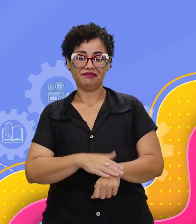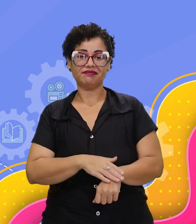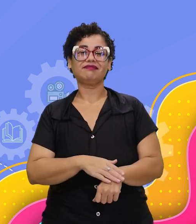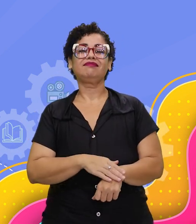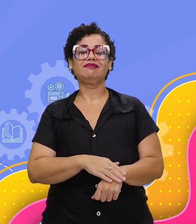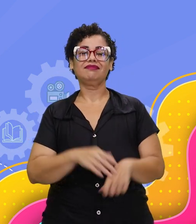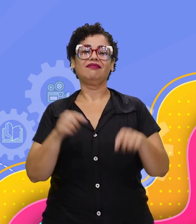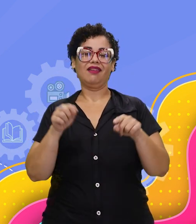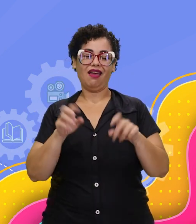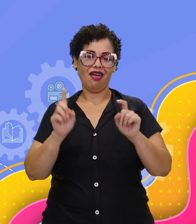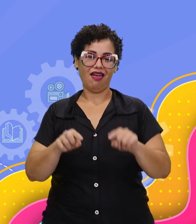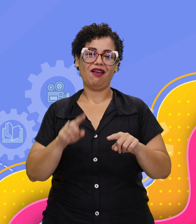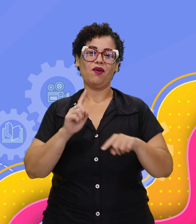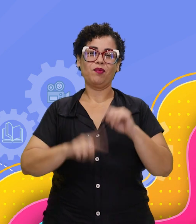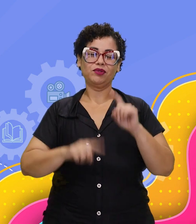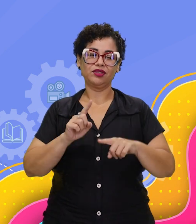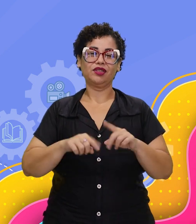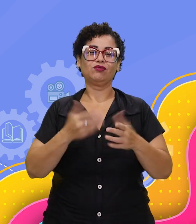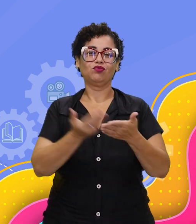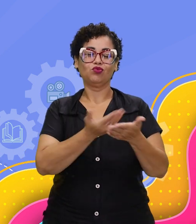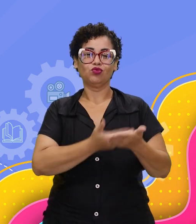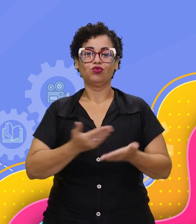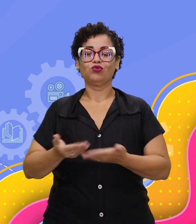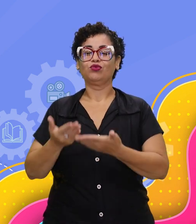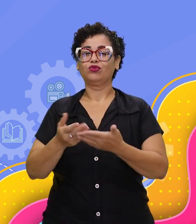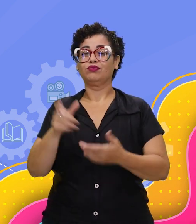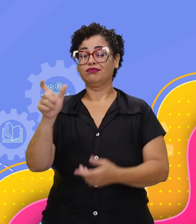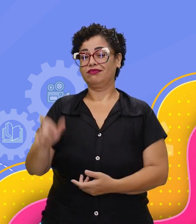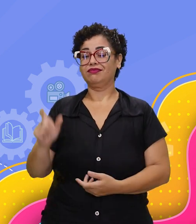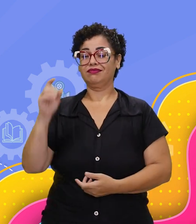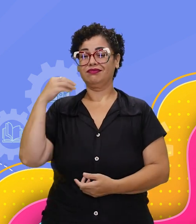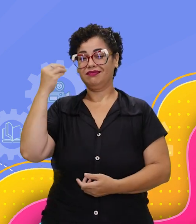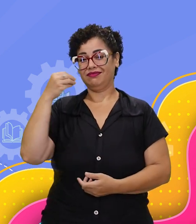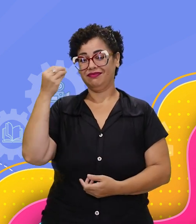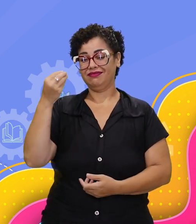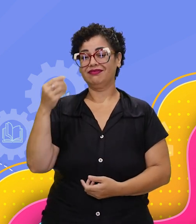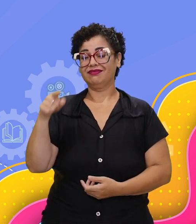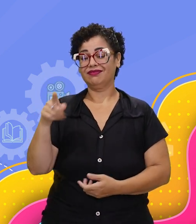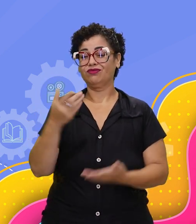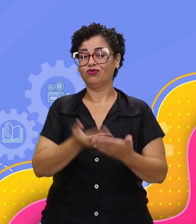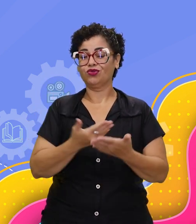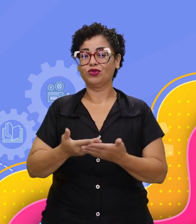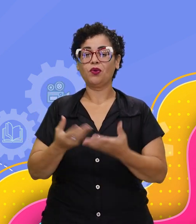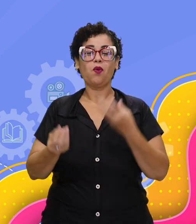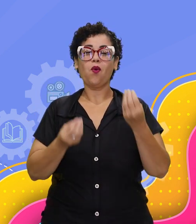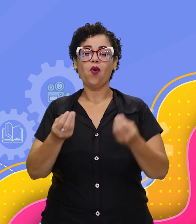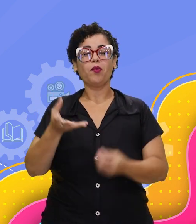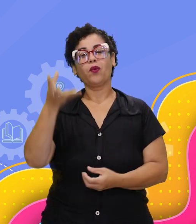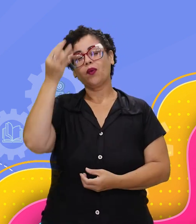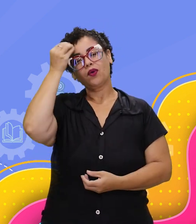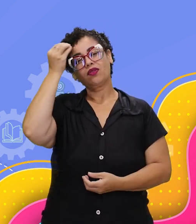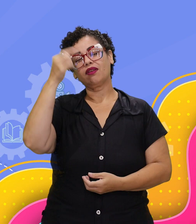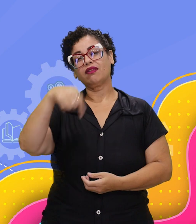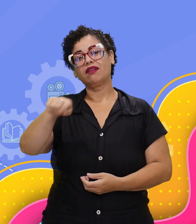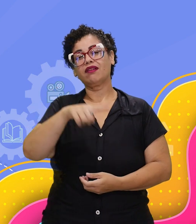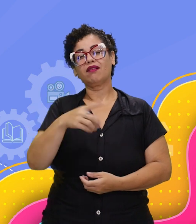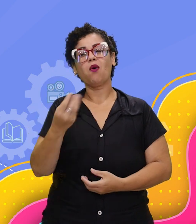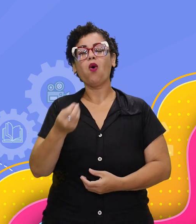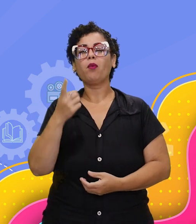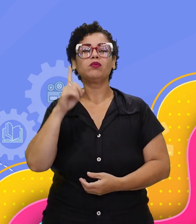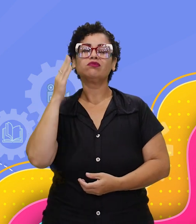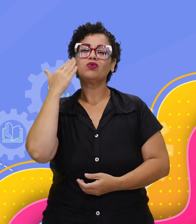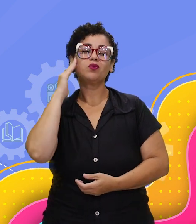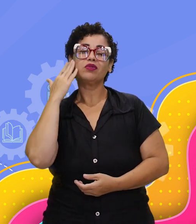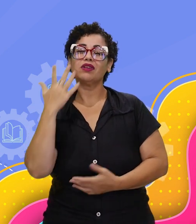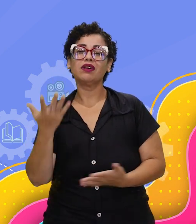tempo, isso é um objeto de estudo para o historiador. E qual a importância e como não compreendermos,